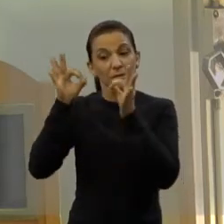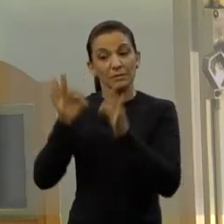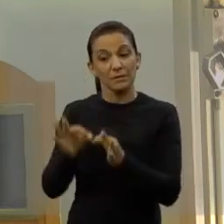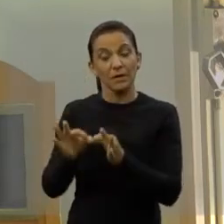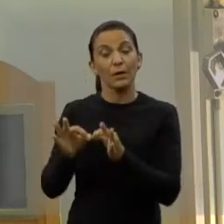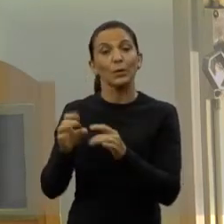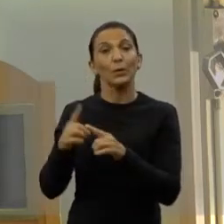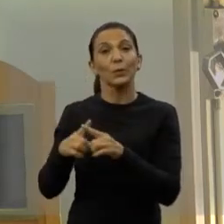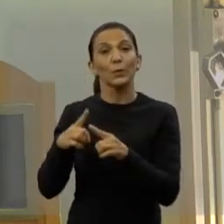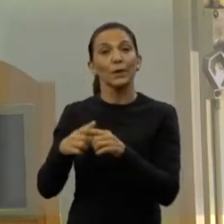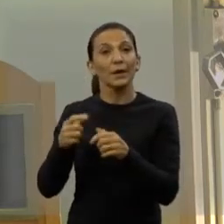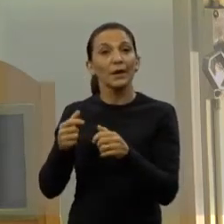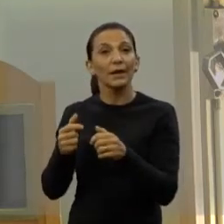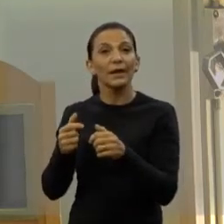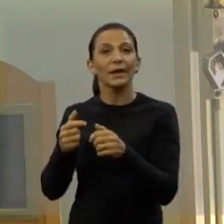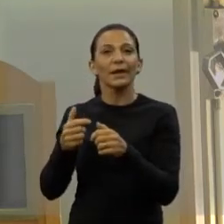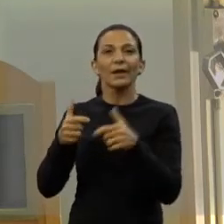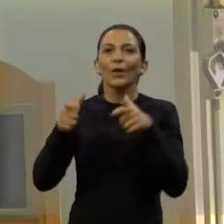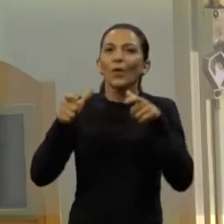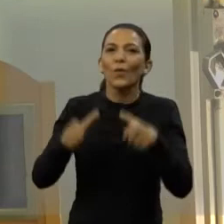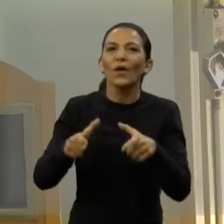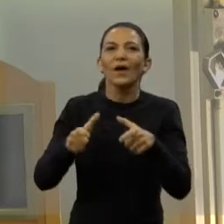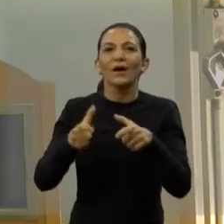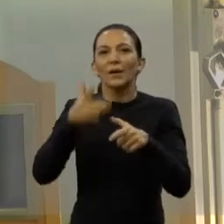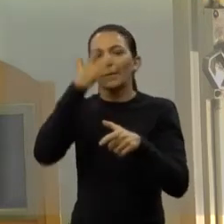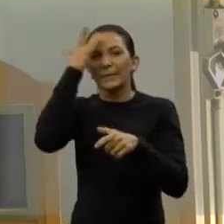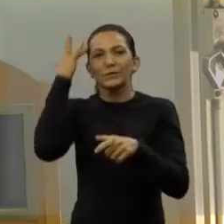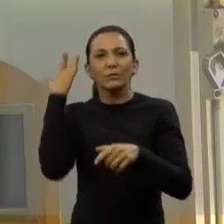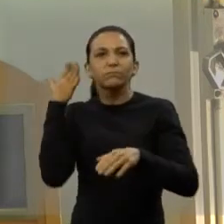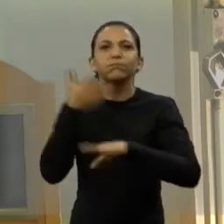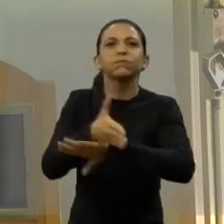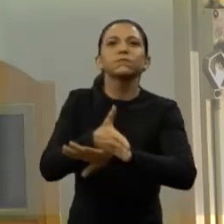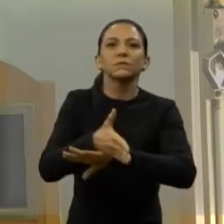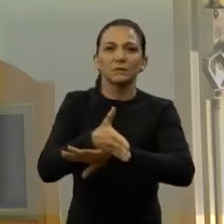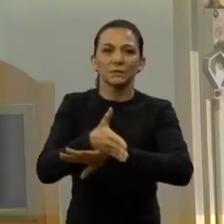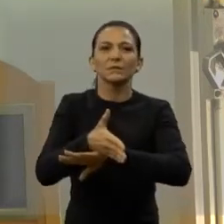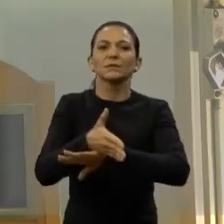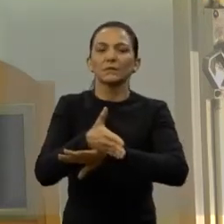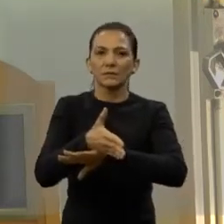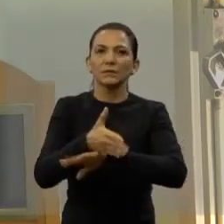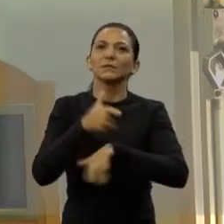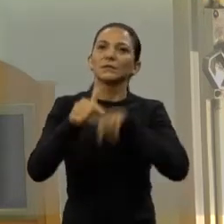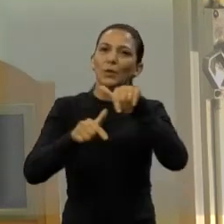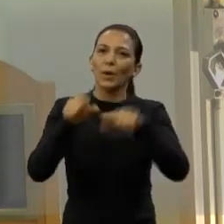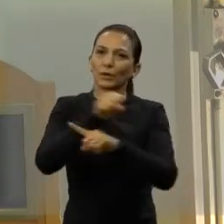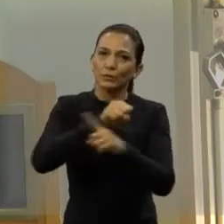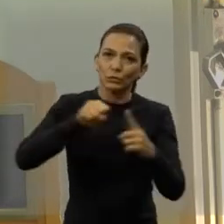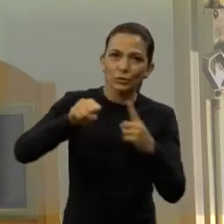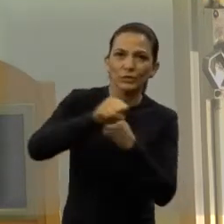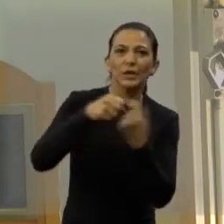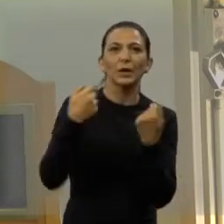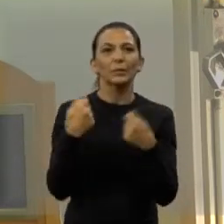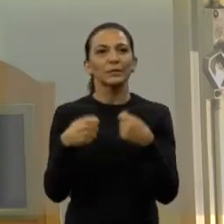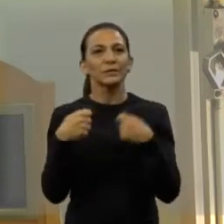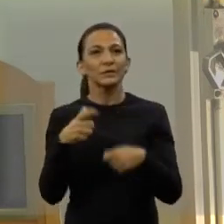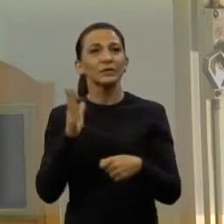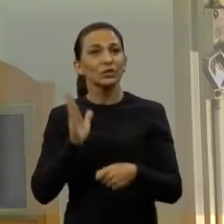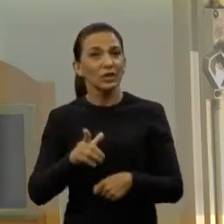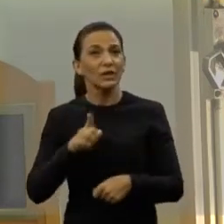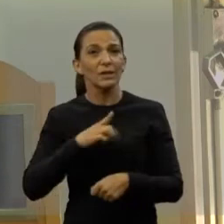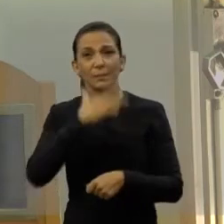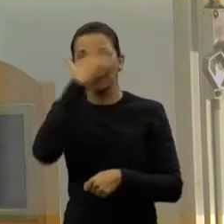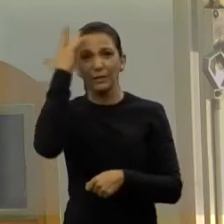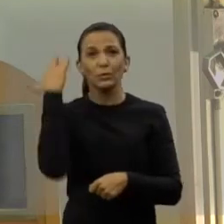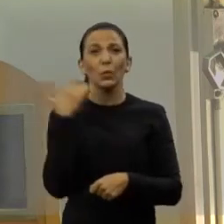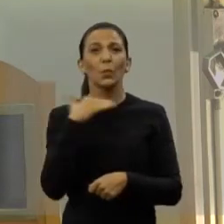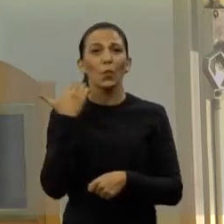porque são invadidos mesmo, pessoas lá realmente, tem que ter um trabalho social naquele local, já teve óbito naquele local, a pessoa